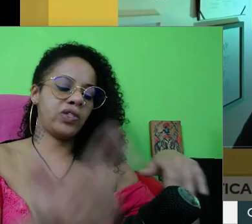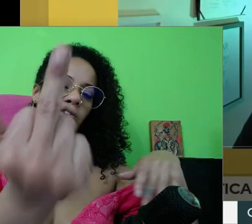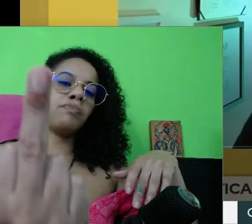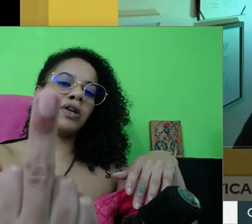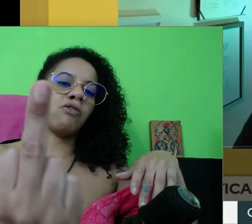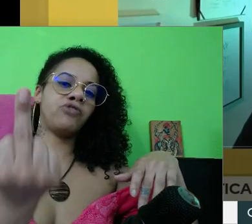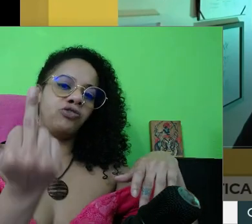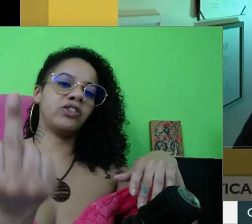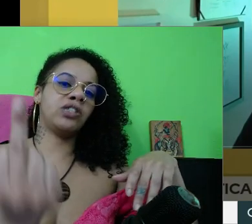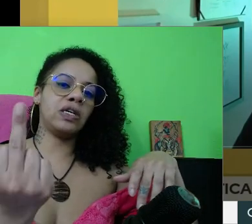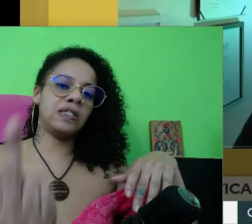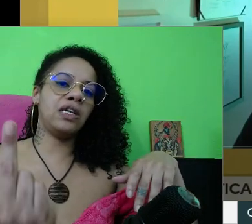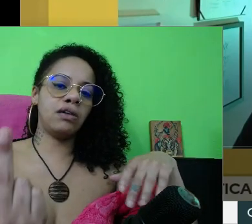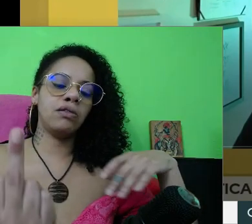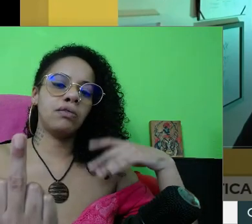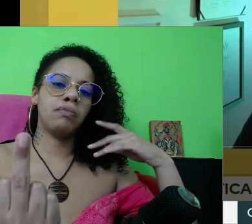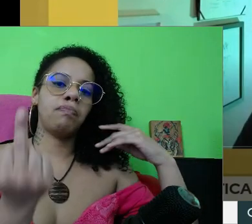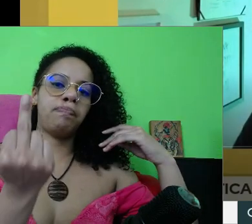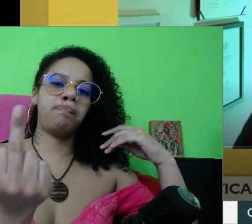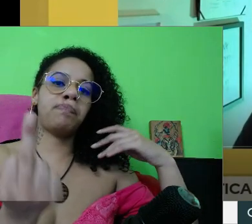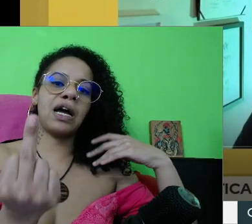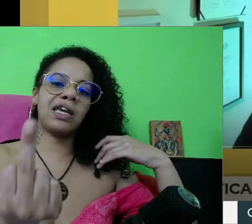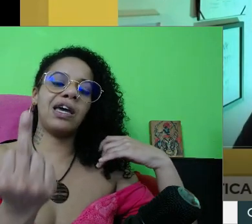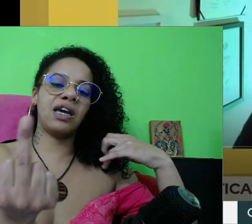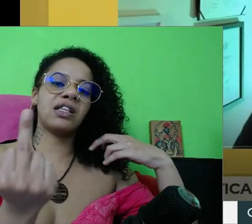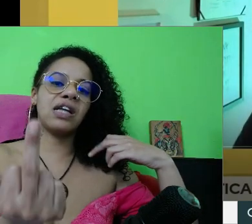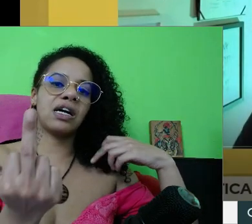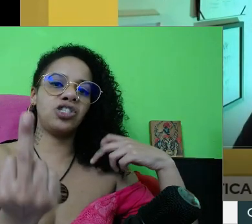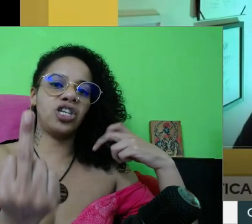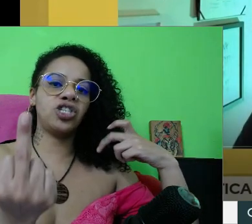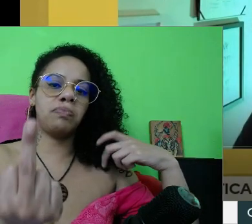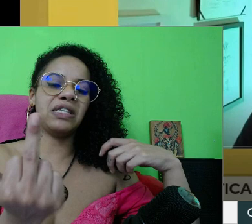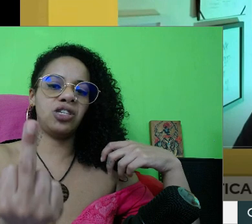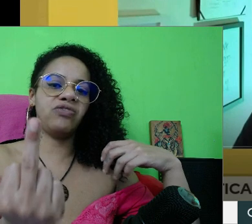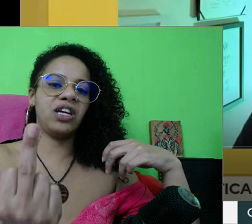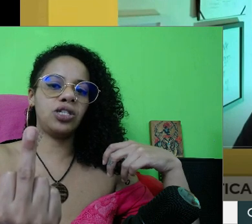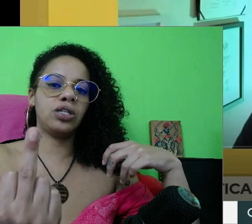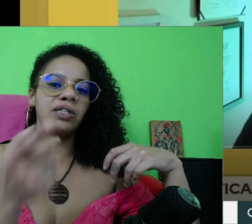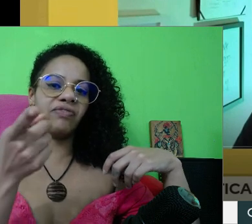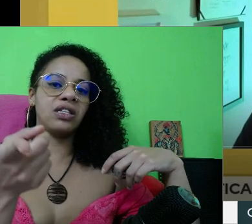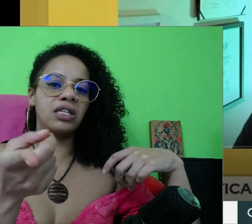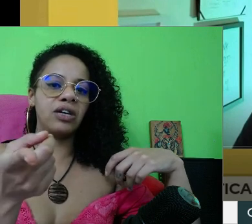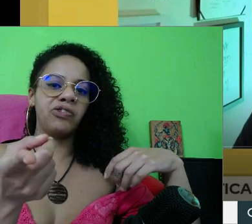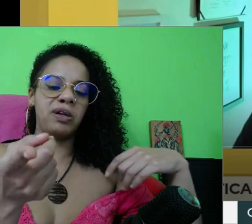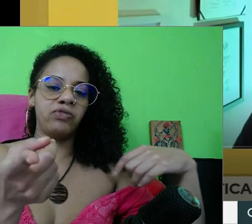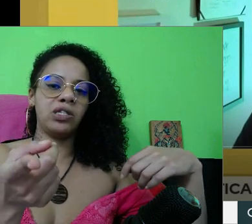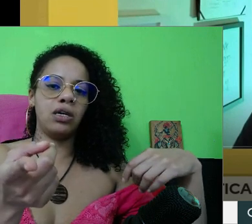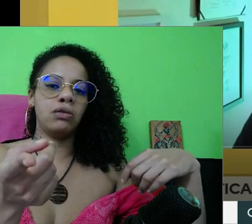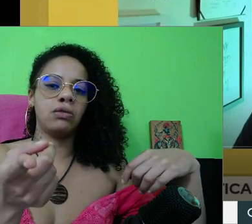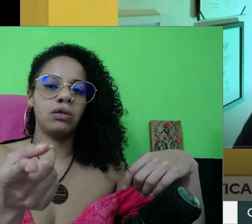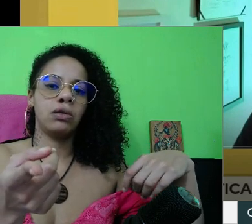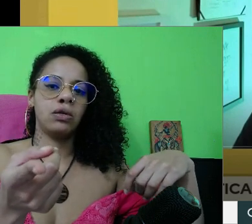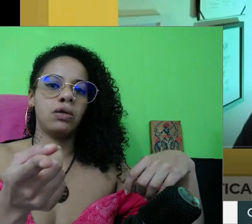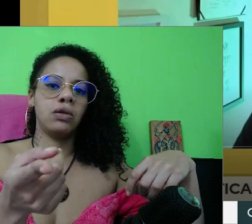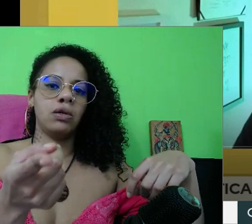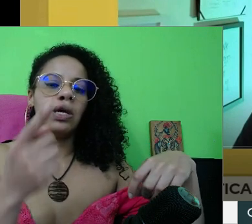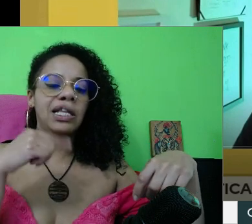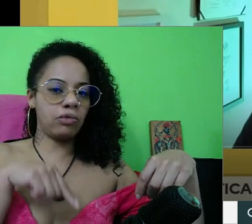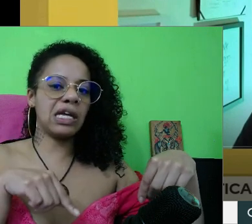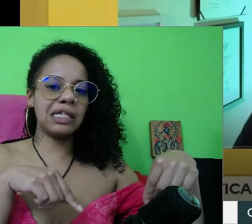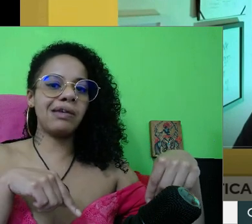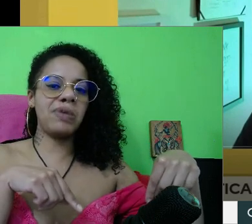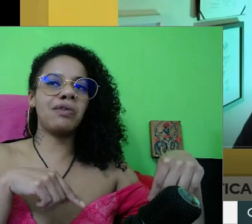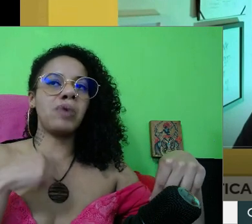se eu terminar o vídeo fazendo assim para Quem ataca a gente que pensa diferente você vai entender que foi para você